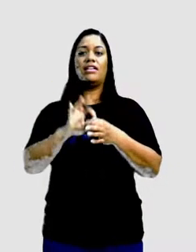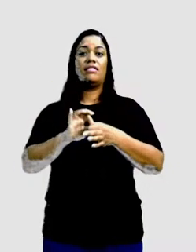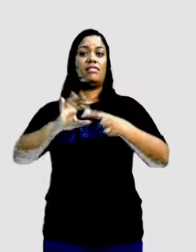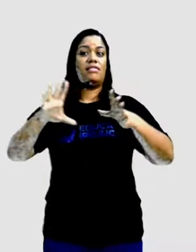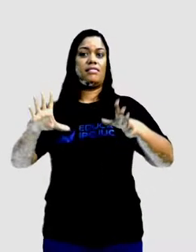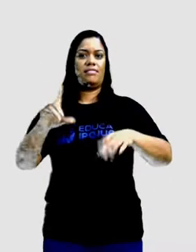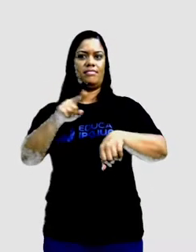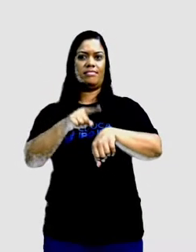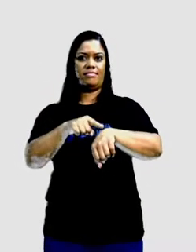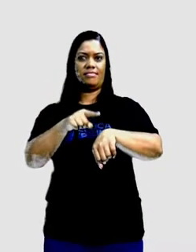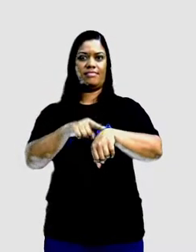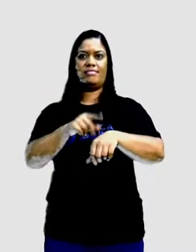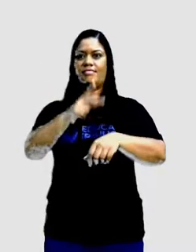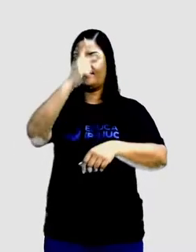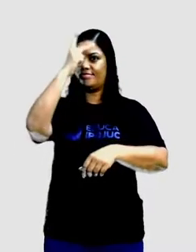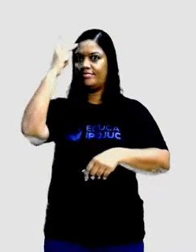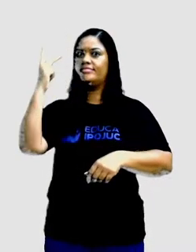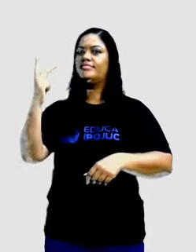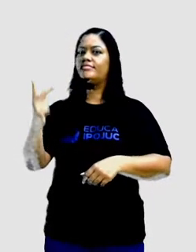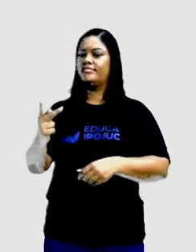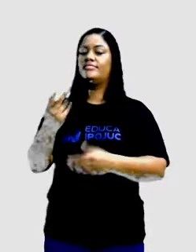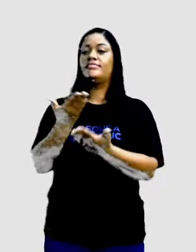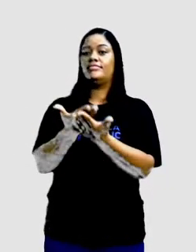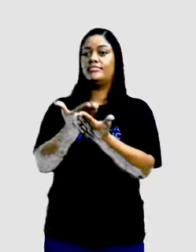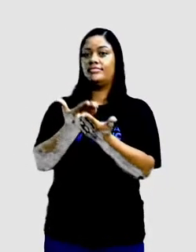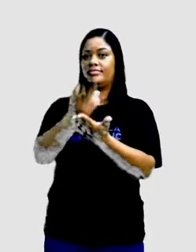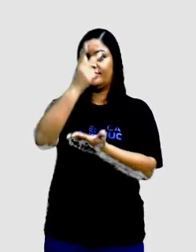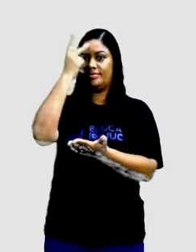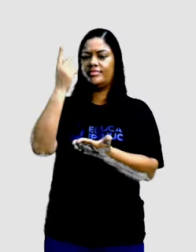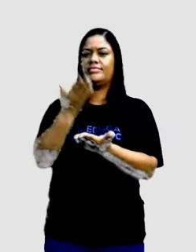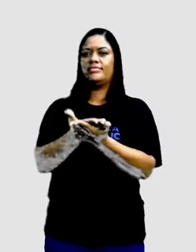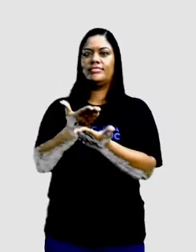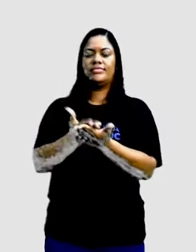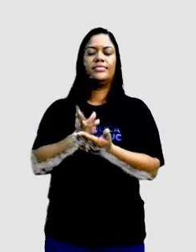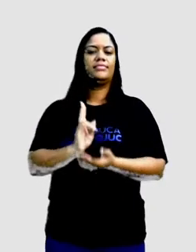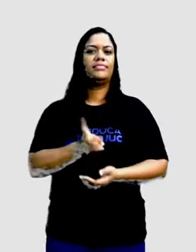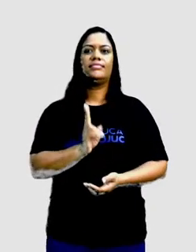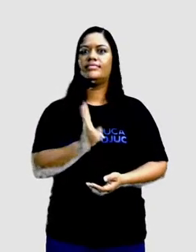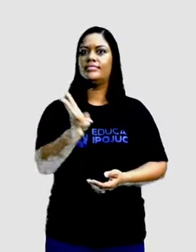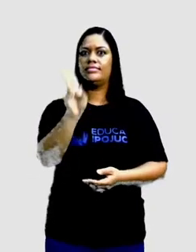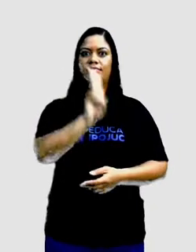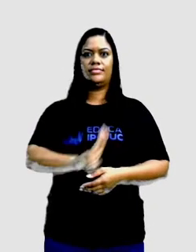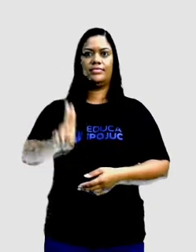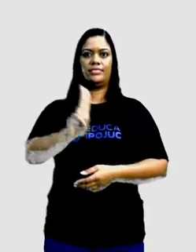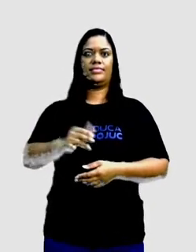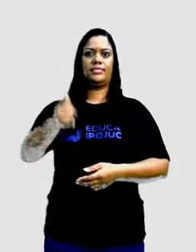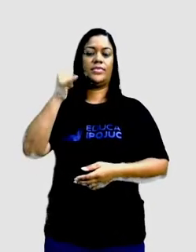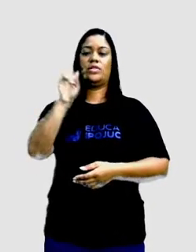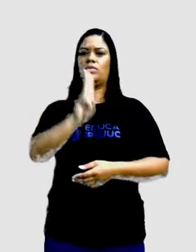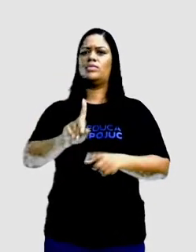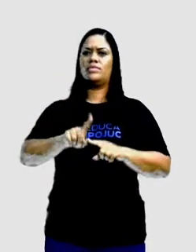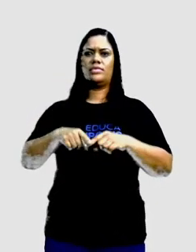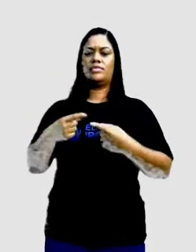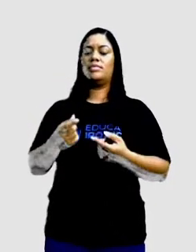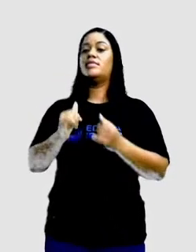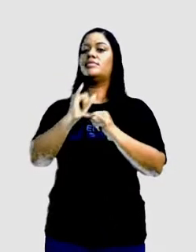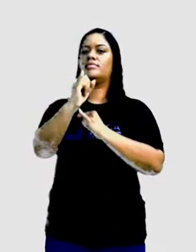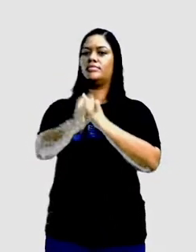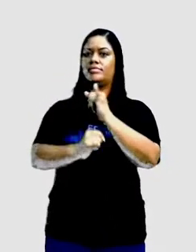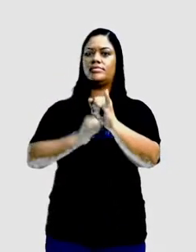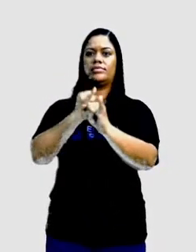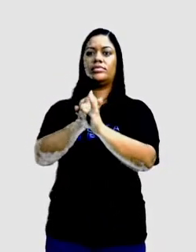da população e especialistas confirmam que as pessoas estão viciadas. Os usuários não usam o celular ou a